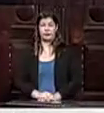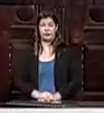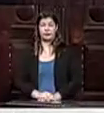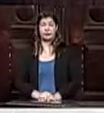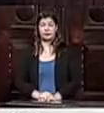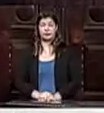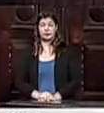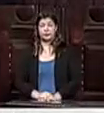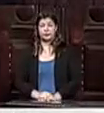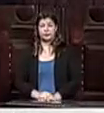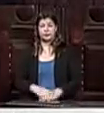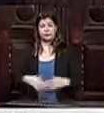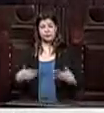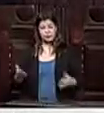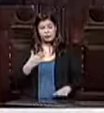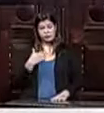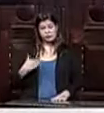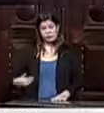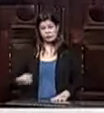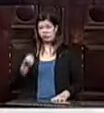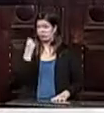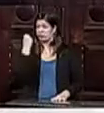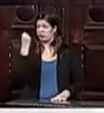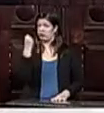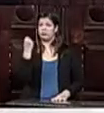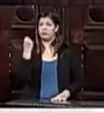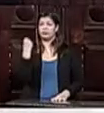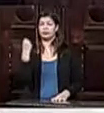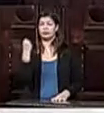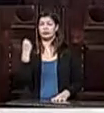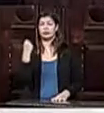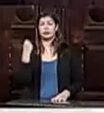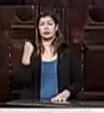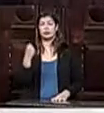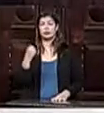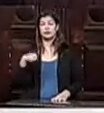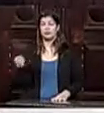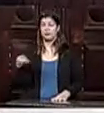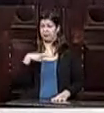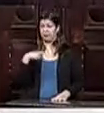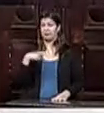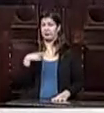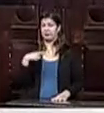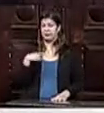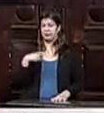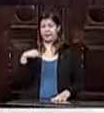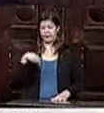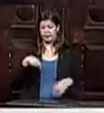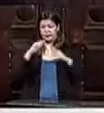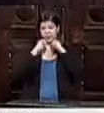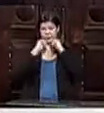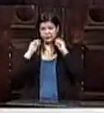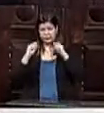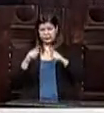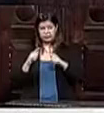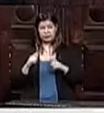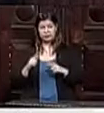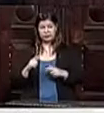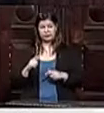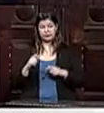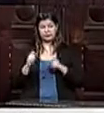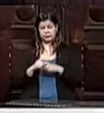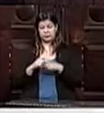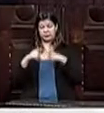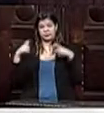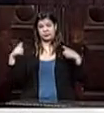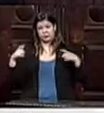E ele é um governador tão forte que tem aqui na Assembleia uma